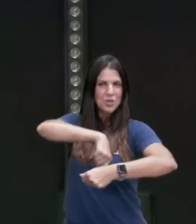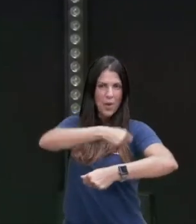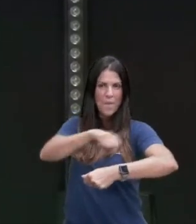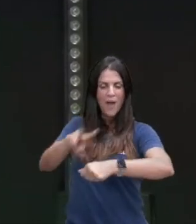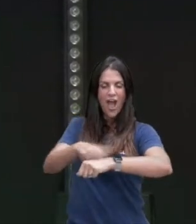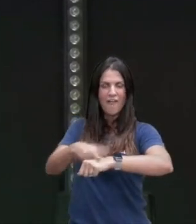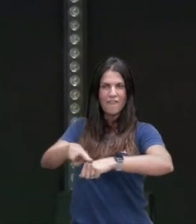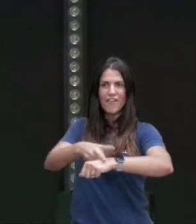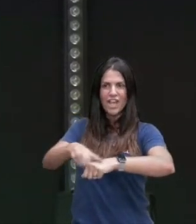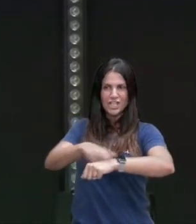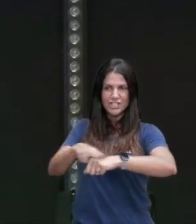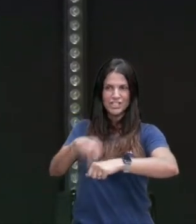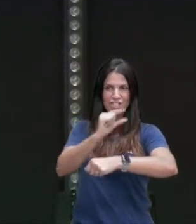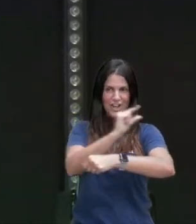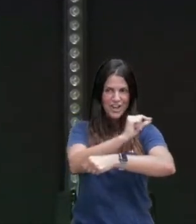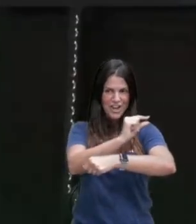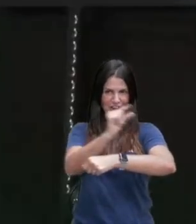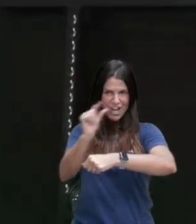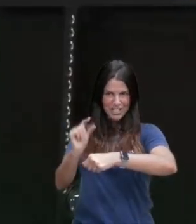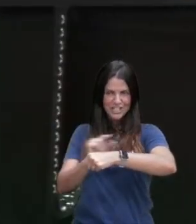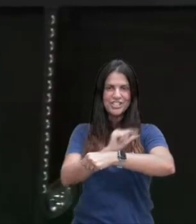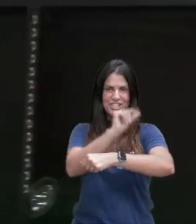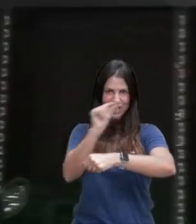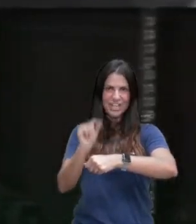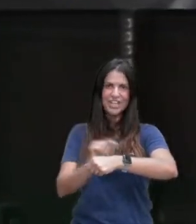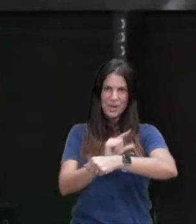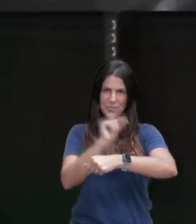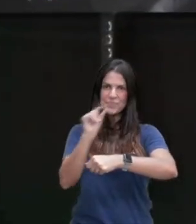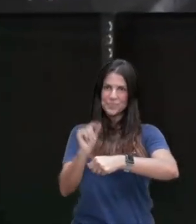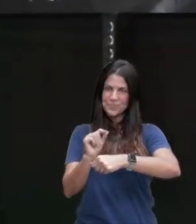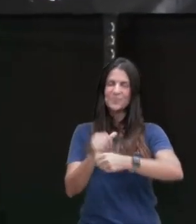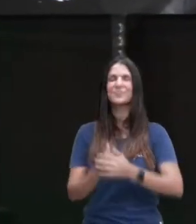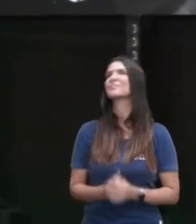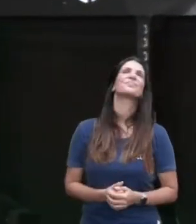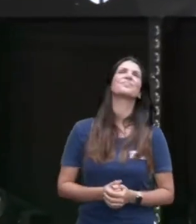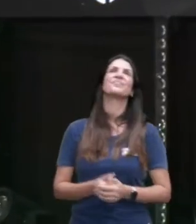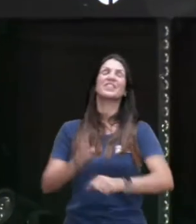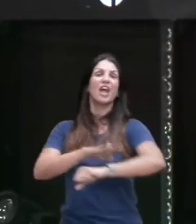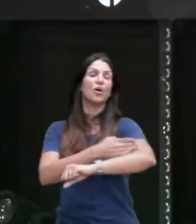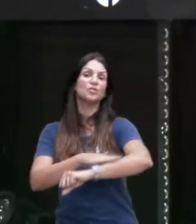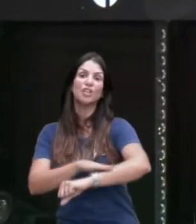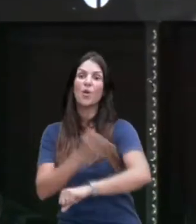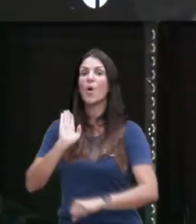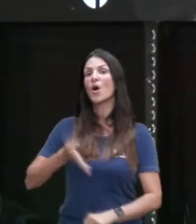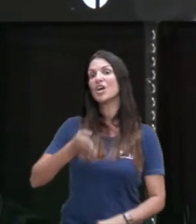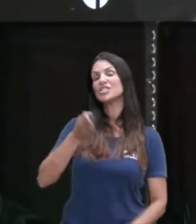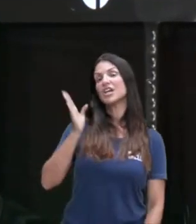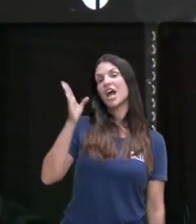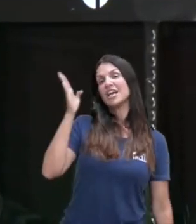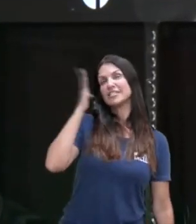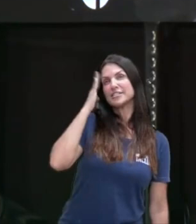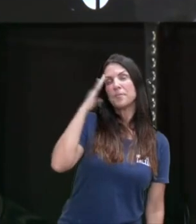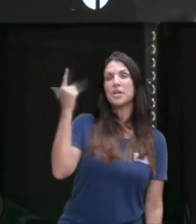maravilhoso Aí o Jacó com a mãe que começava muito sobre primogenitura o fato dele ser o segundo